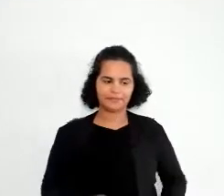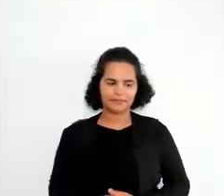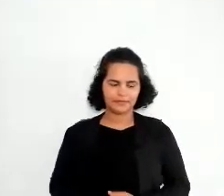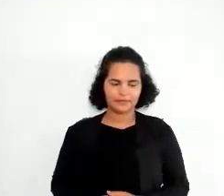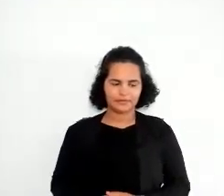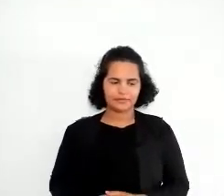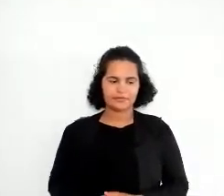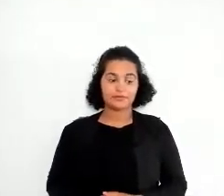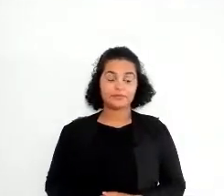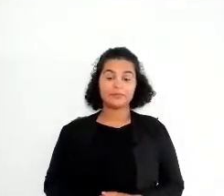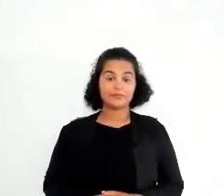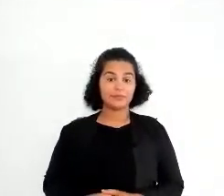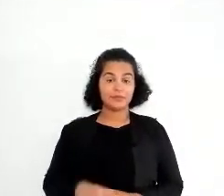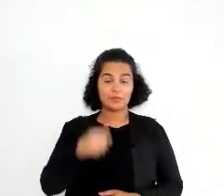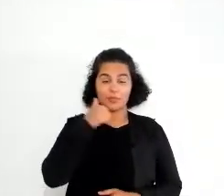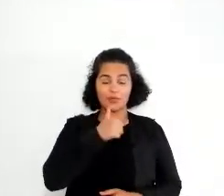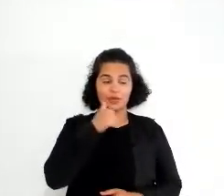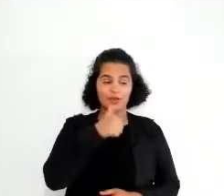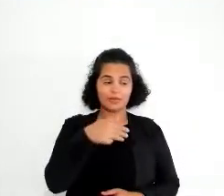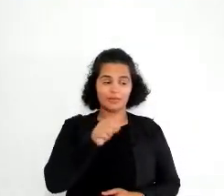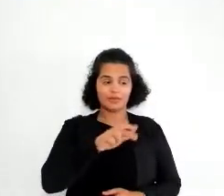A Maria Célia Smith,